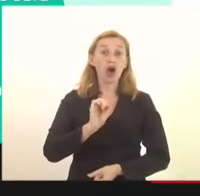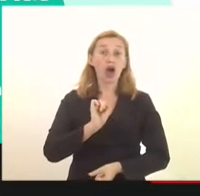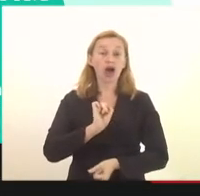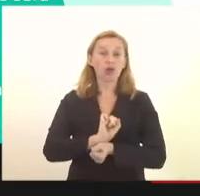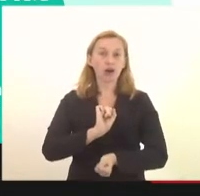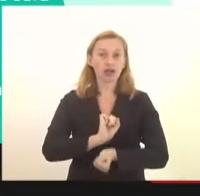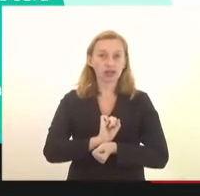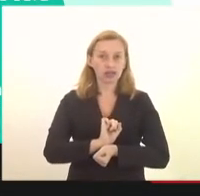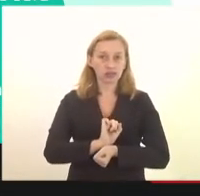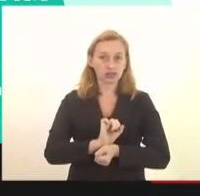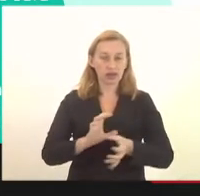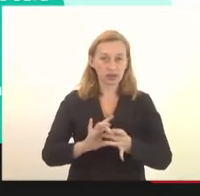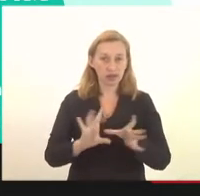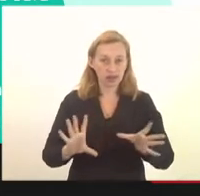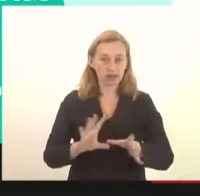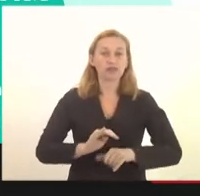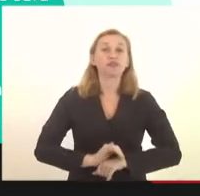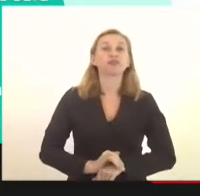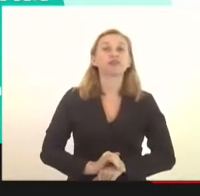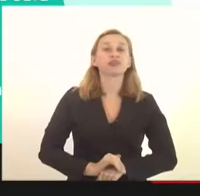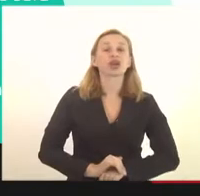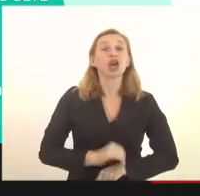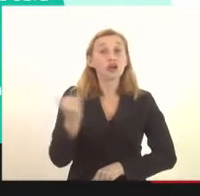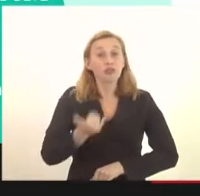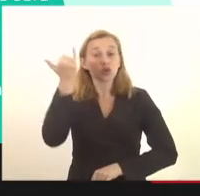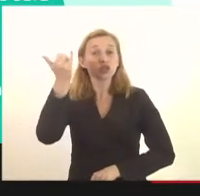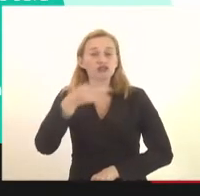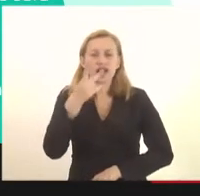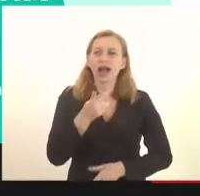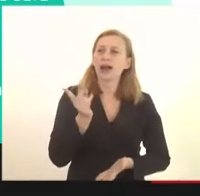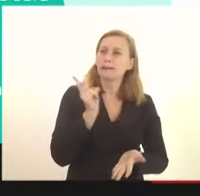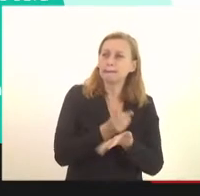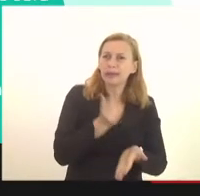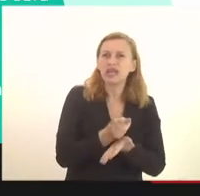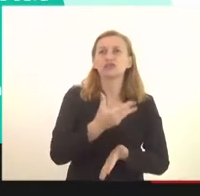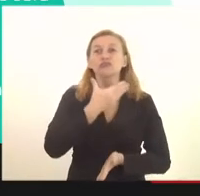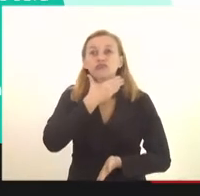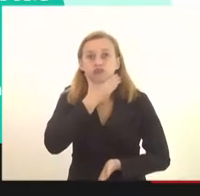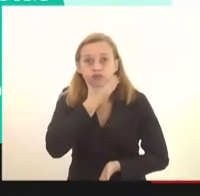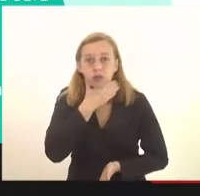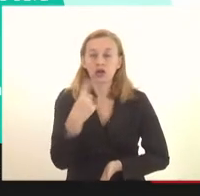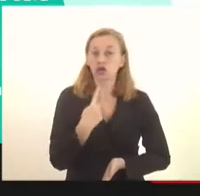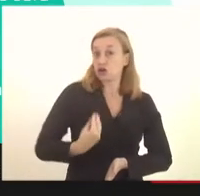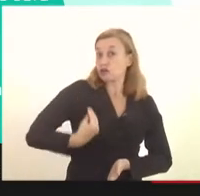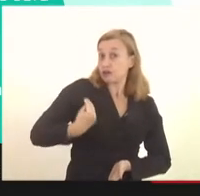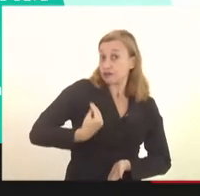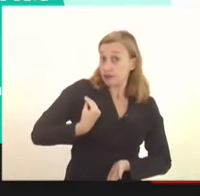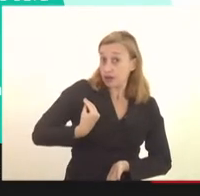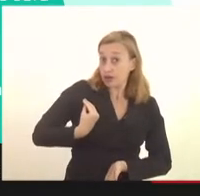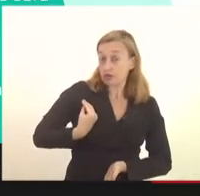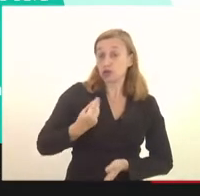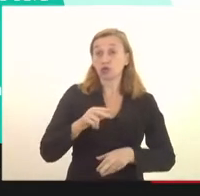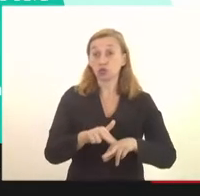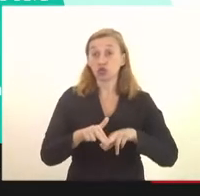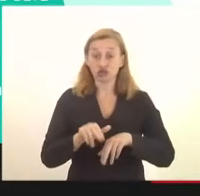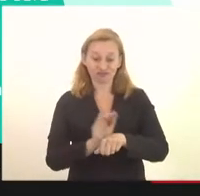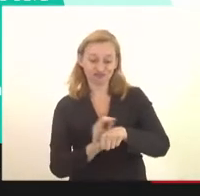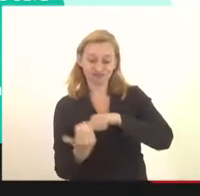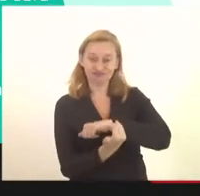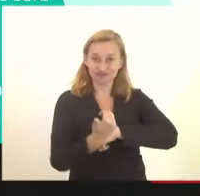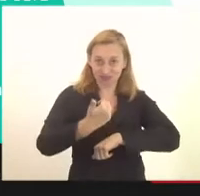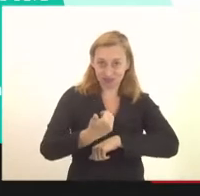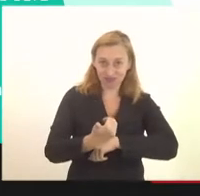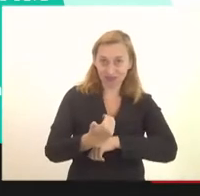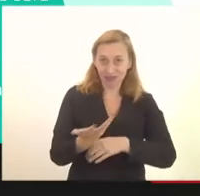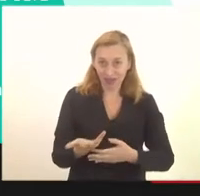E eu acho que é importante ressaltar que essa, apesar da crise que nós vivemos do ponto de vista da Covid e todo o impacto que a Covid trouxe para as